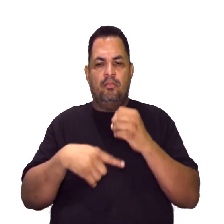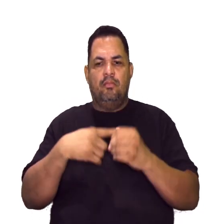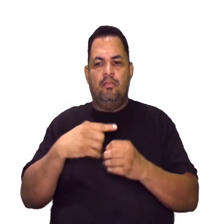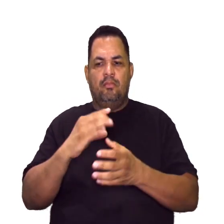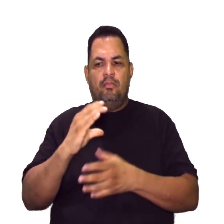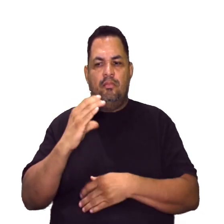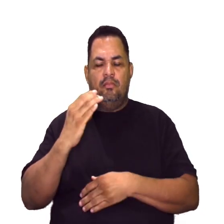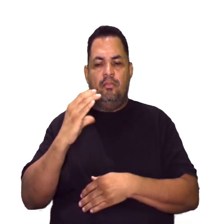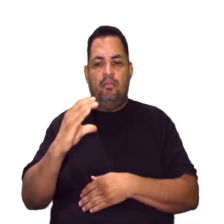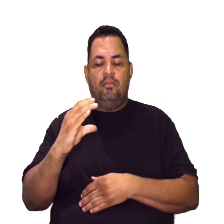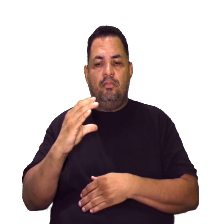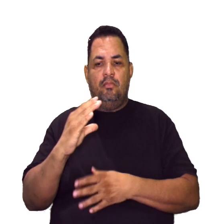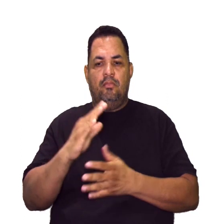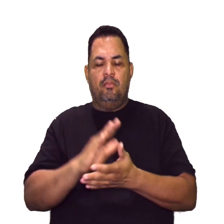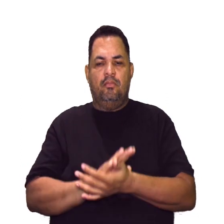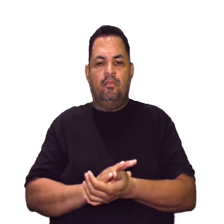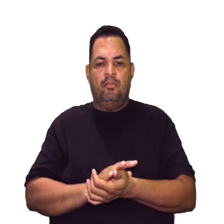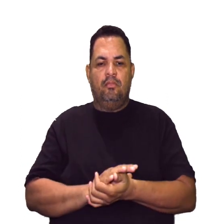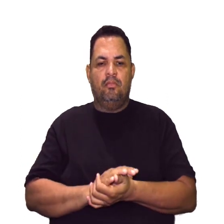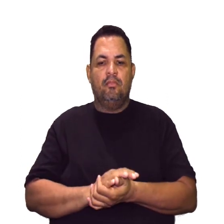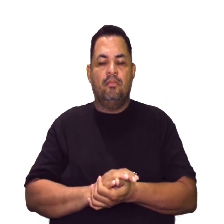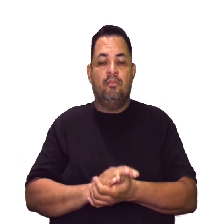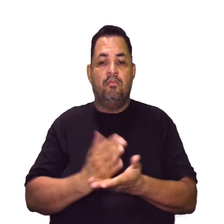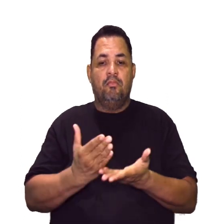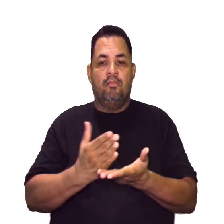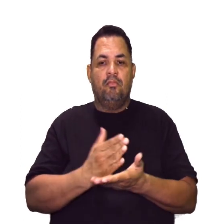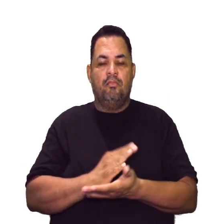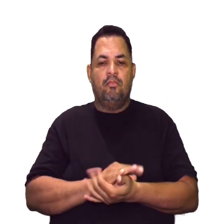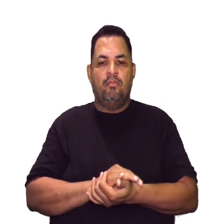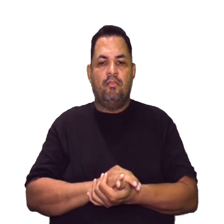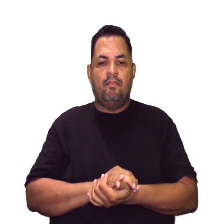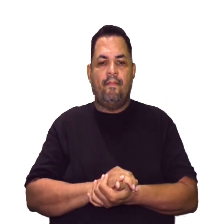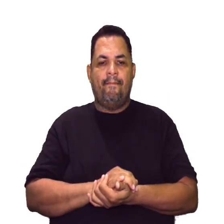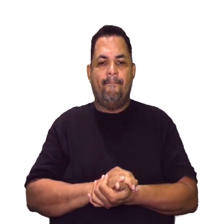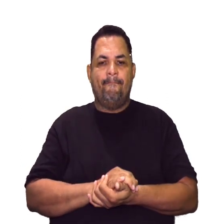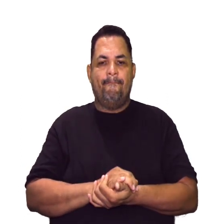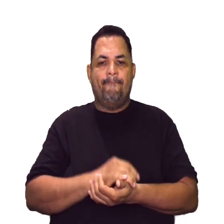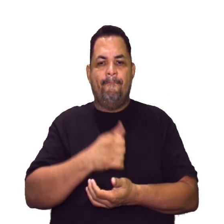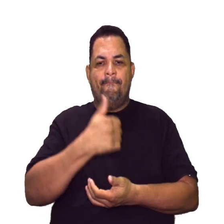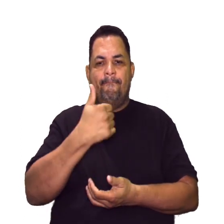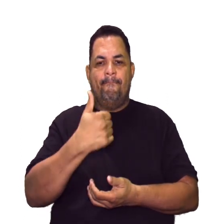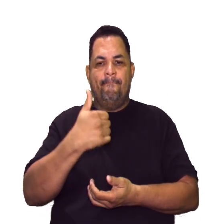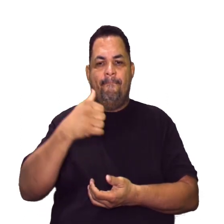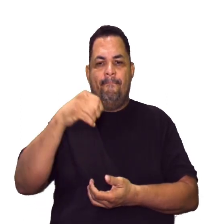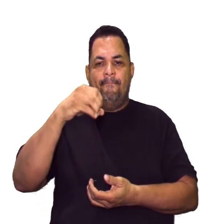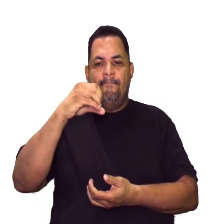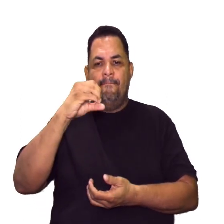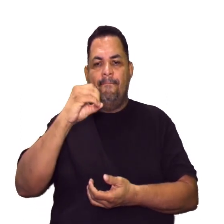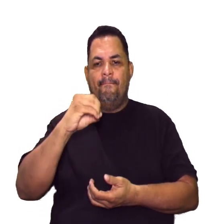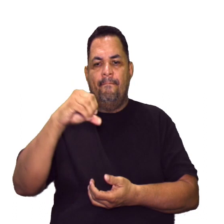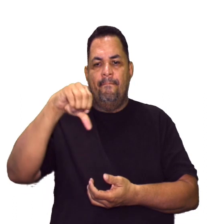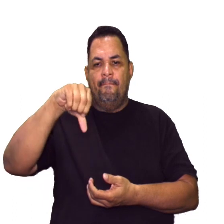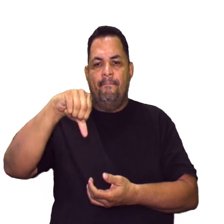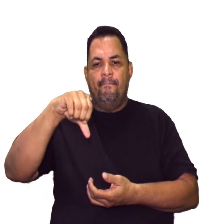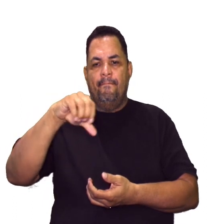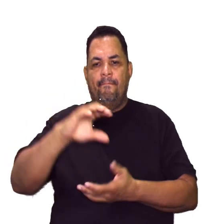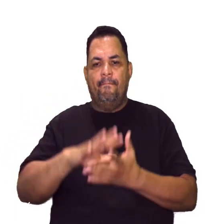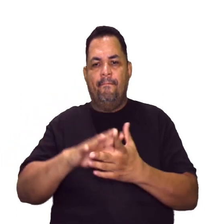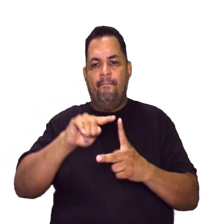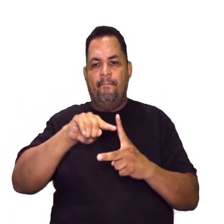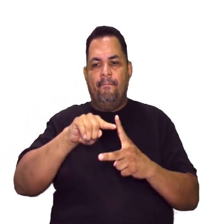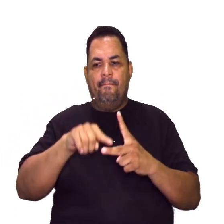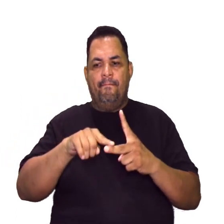não sobre par de elétrons disponíveis no elemento central, 109 graus, é o caso do